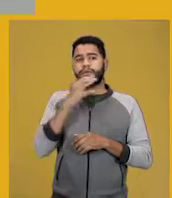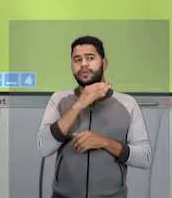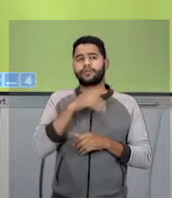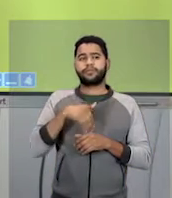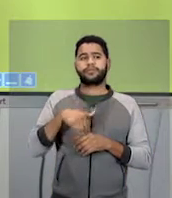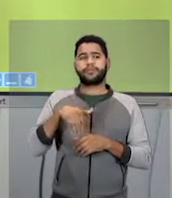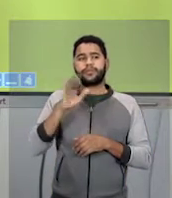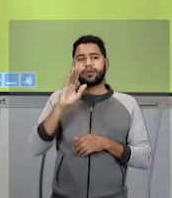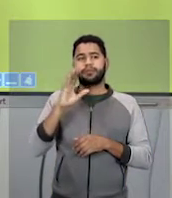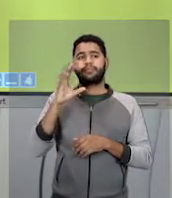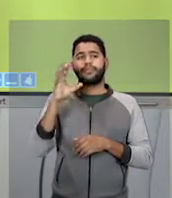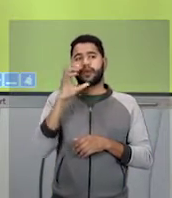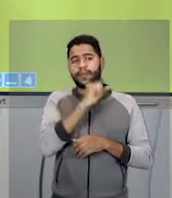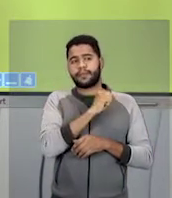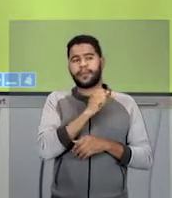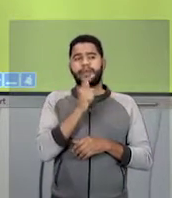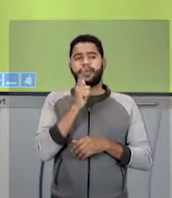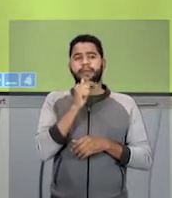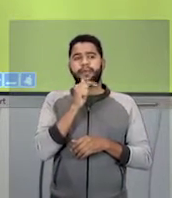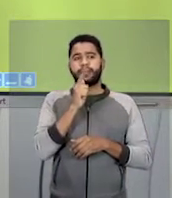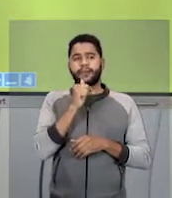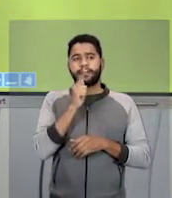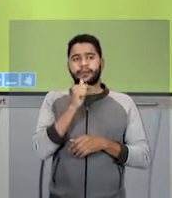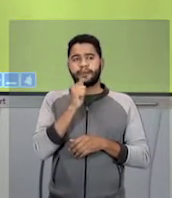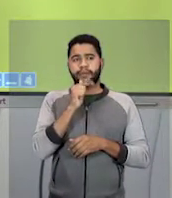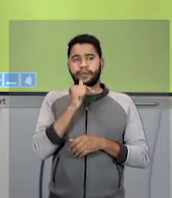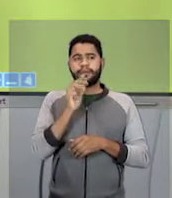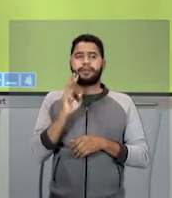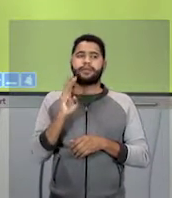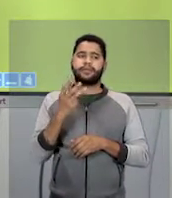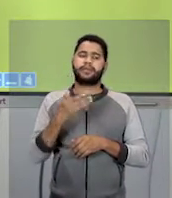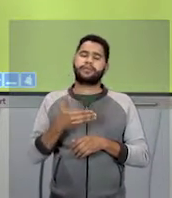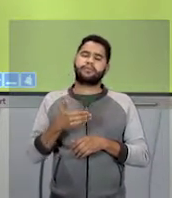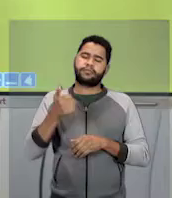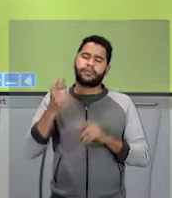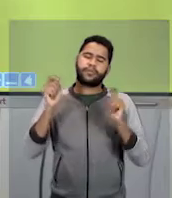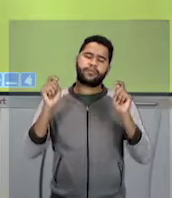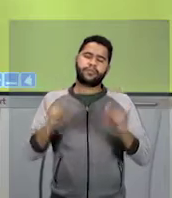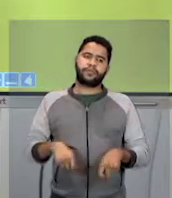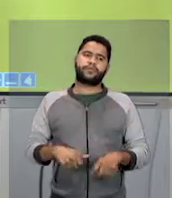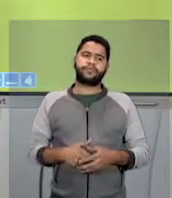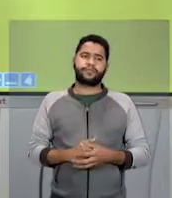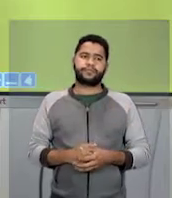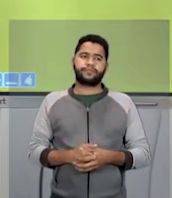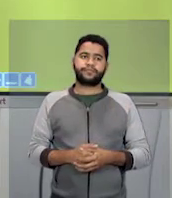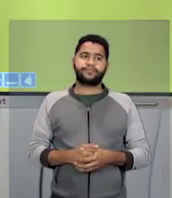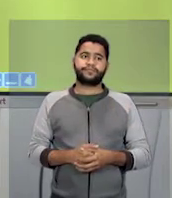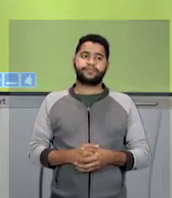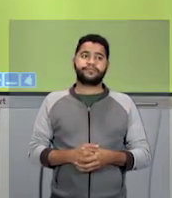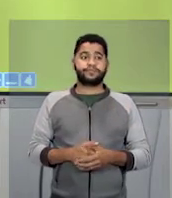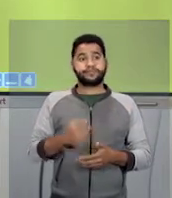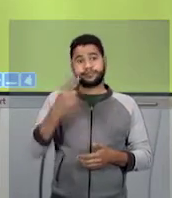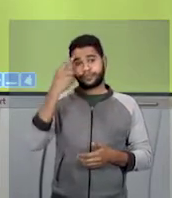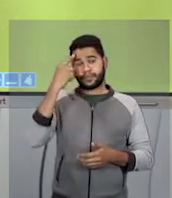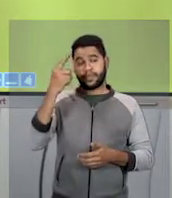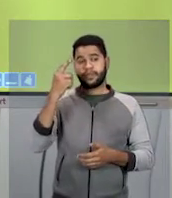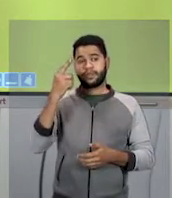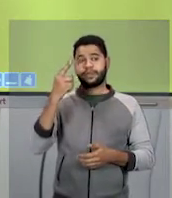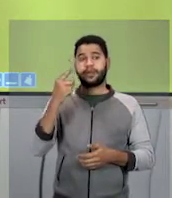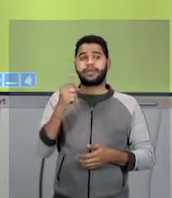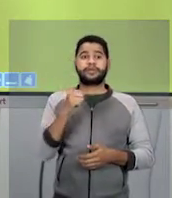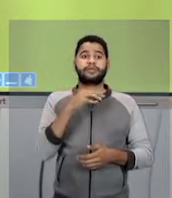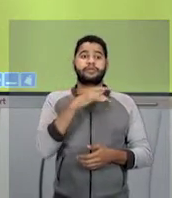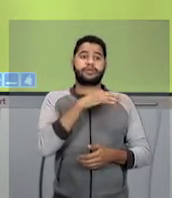maior, mais rápido daquela água, então a 3 é a melhor possibilidade de entrada. Agora nós vamos pensar na possibilidade de